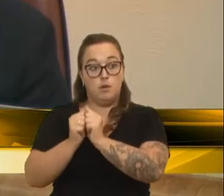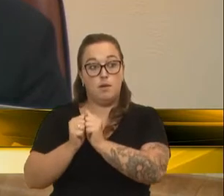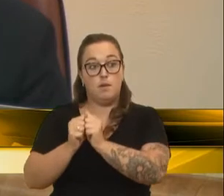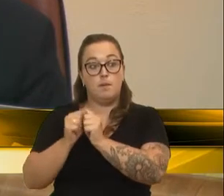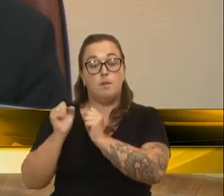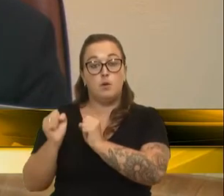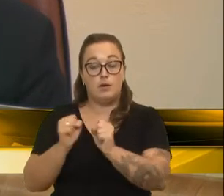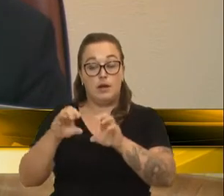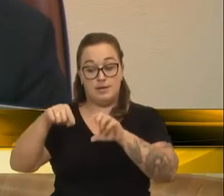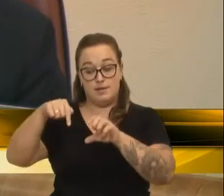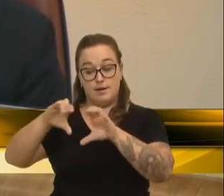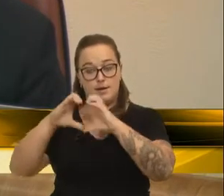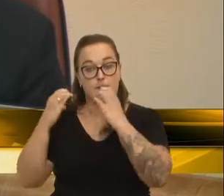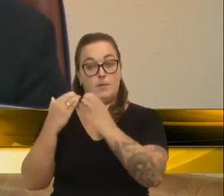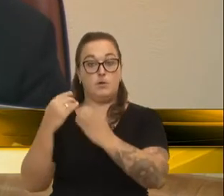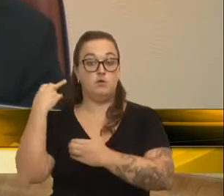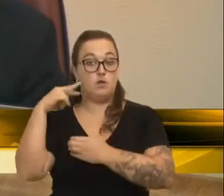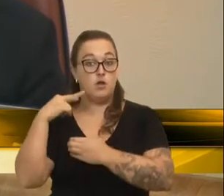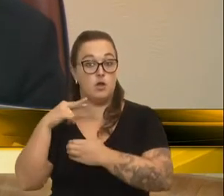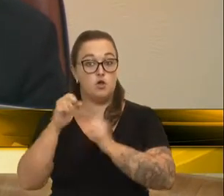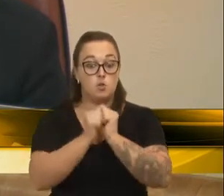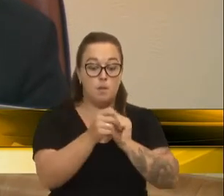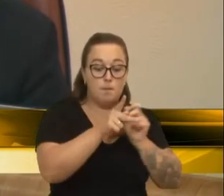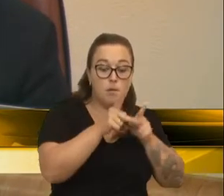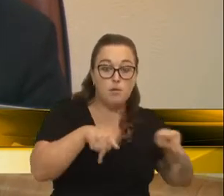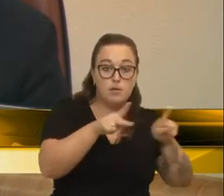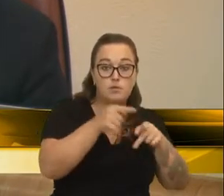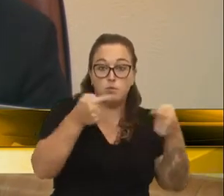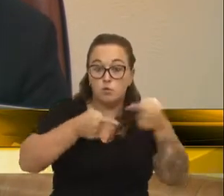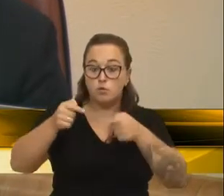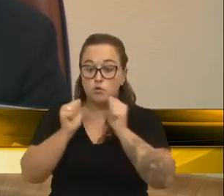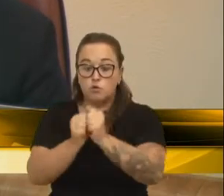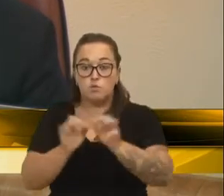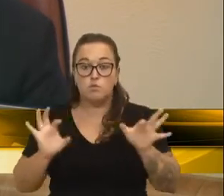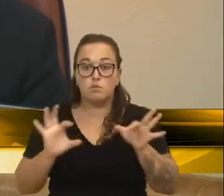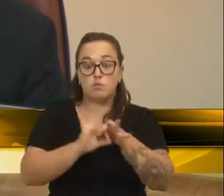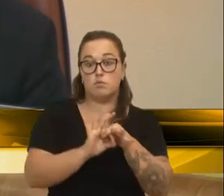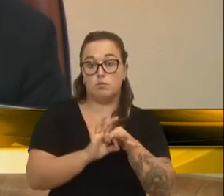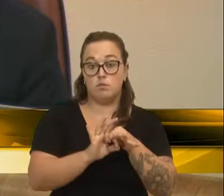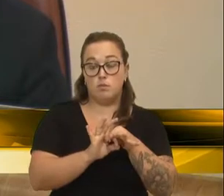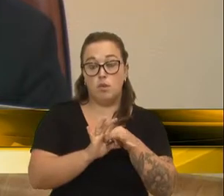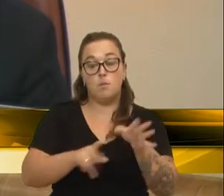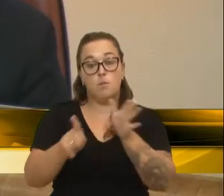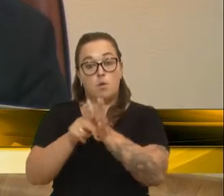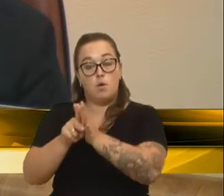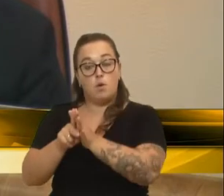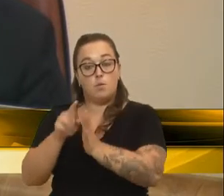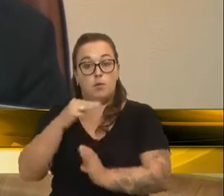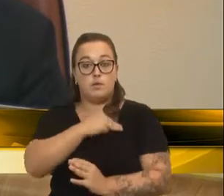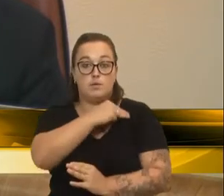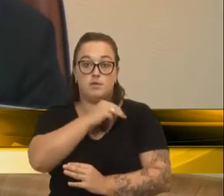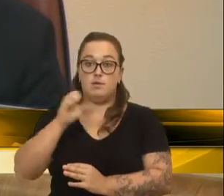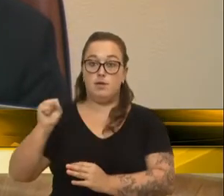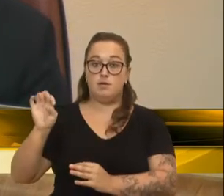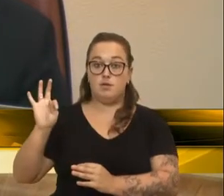Vereadores. Ocorre que, por força de diversos precedentes do STJ, Superior Tribunal de Justiça, é